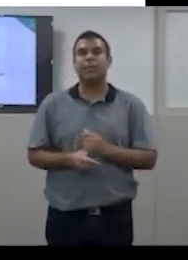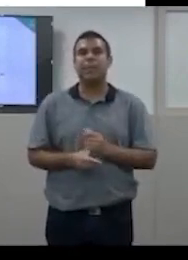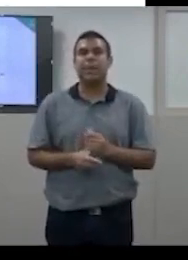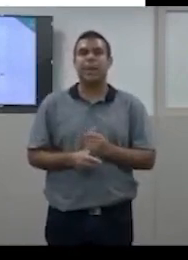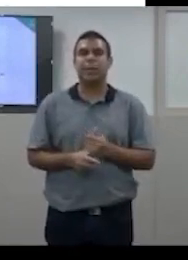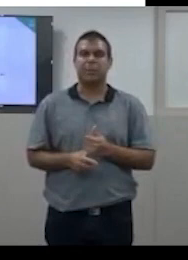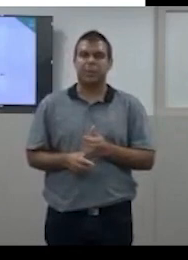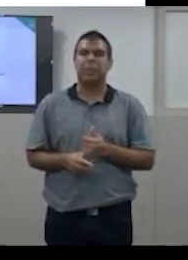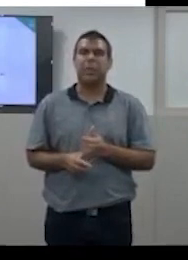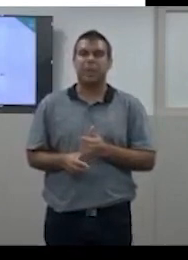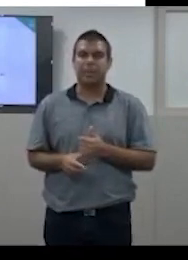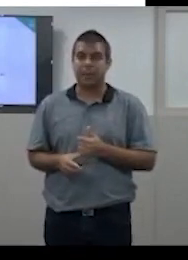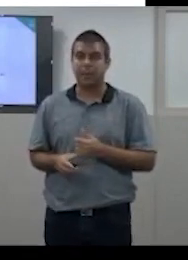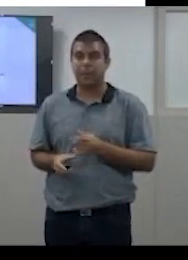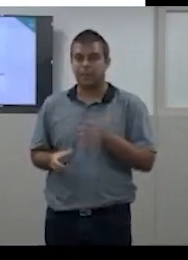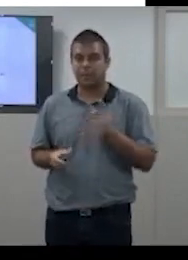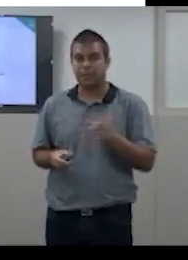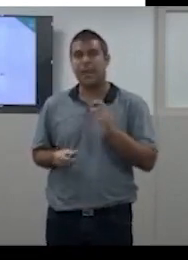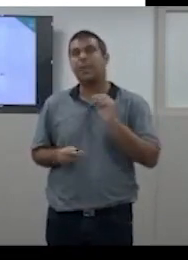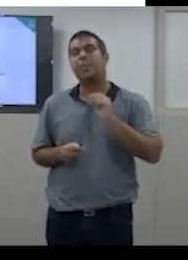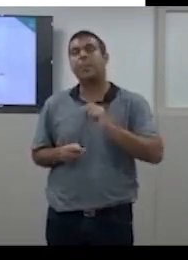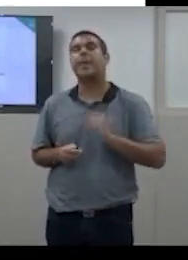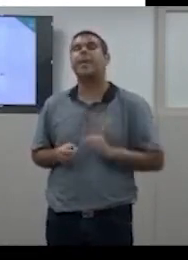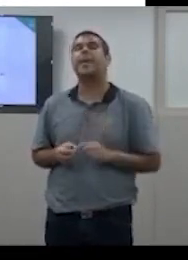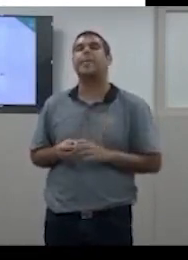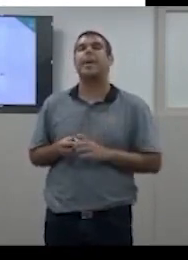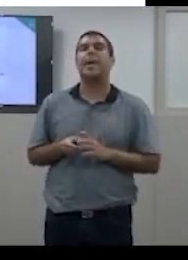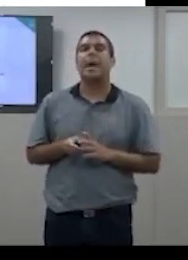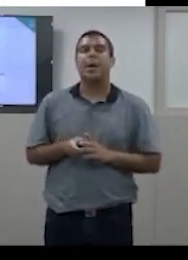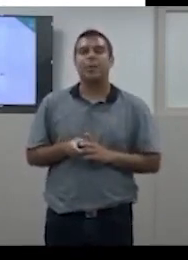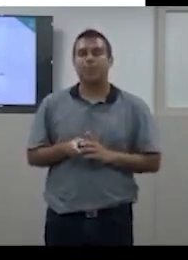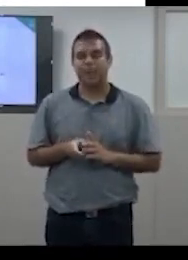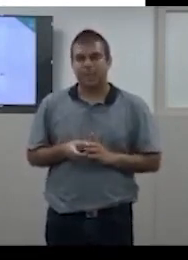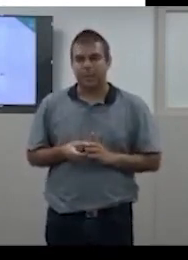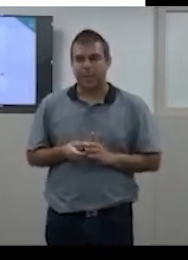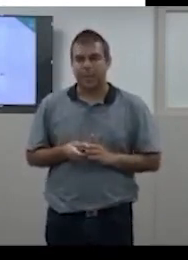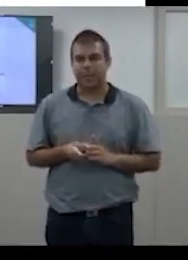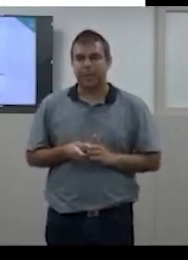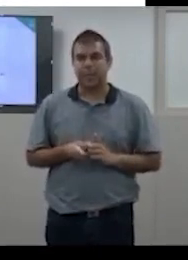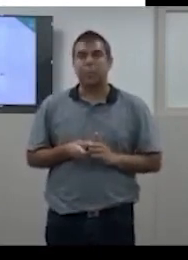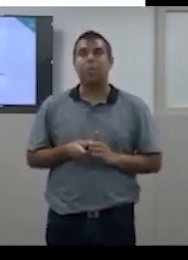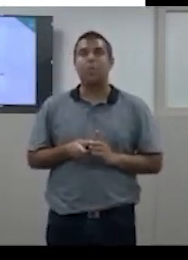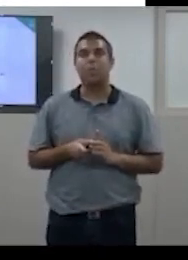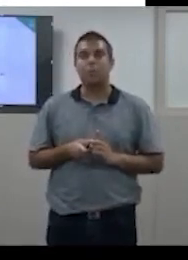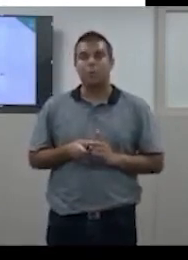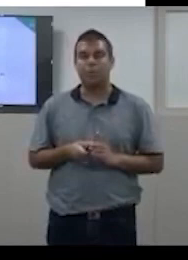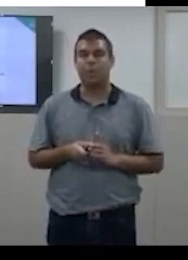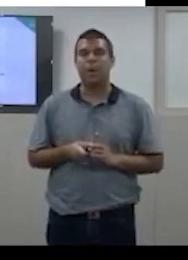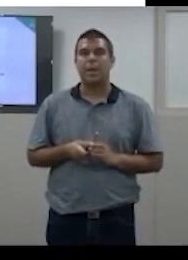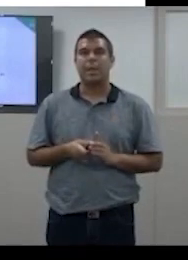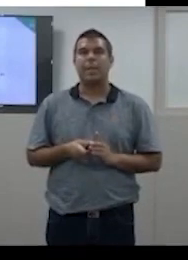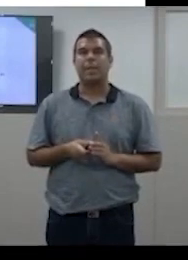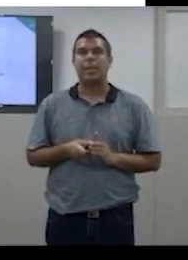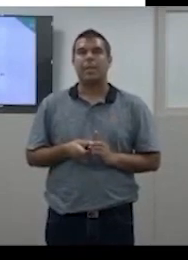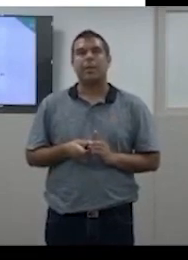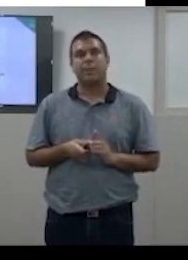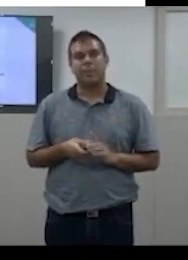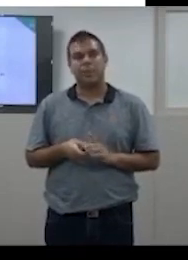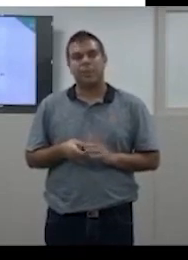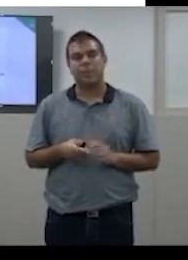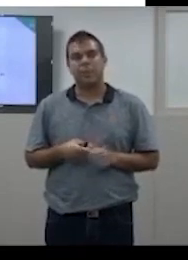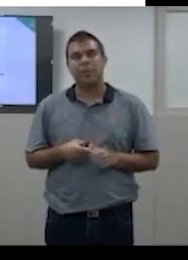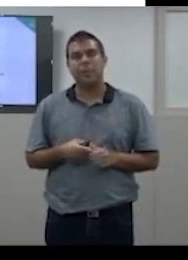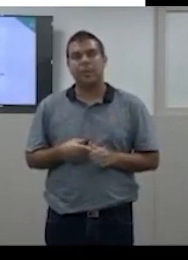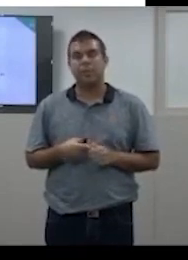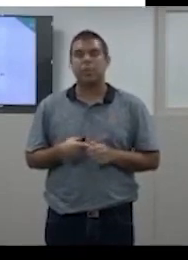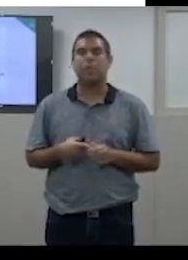mais coisas ali misturadas na água, que você consegue estar trabalhando com isso, certo? Alguns países também trabalham muito com combustível. E daí o que acontece?